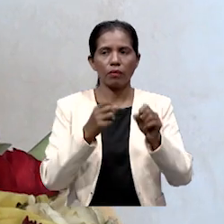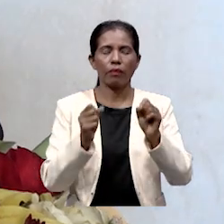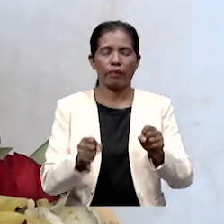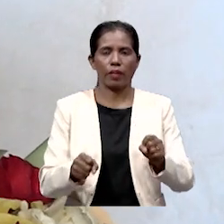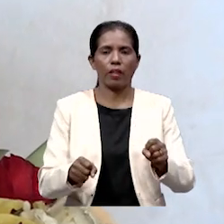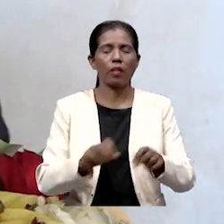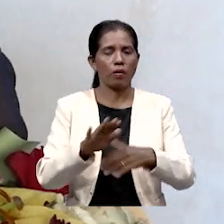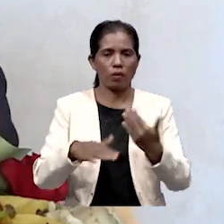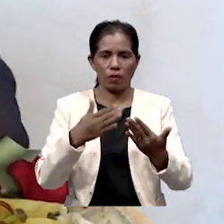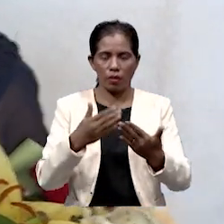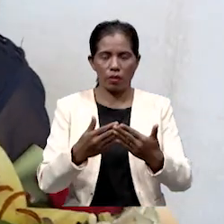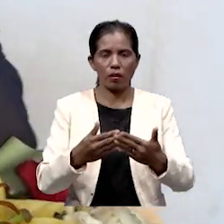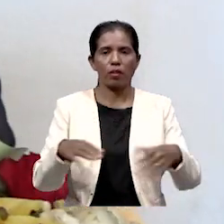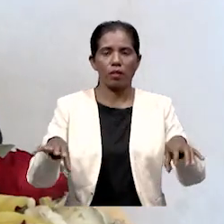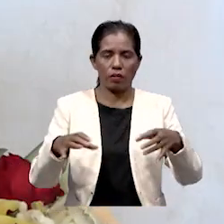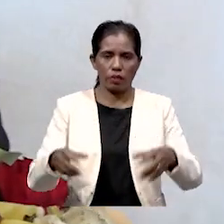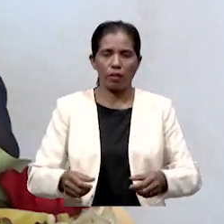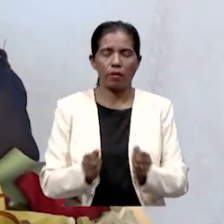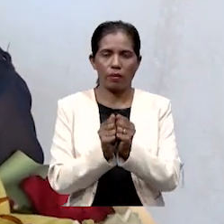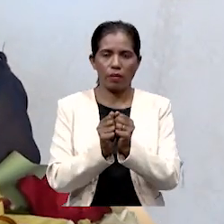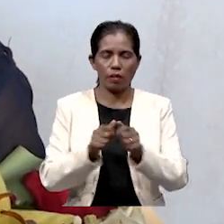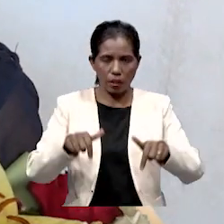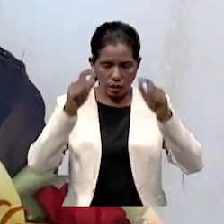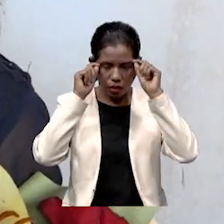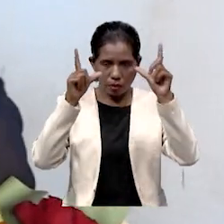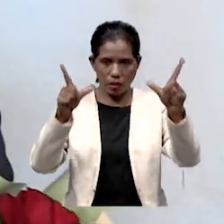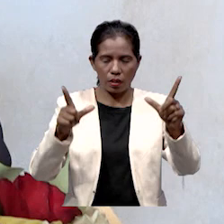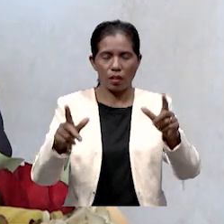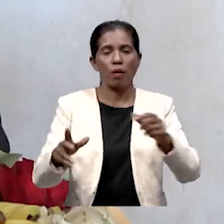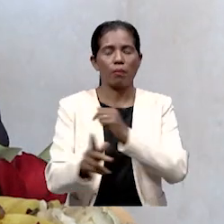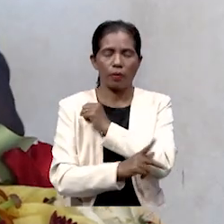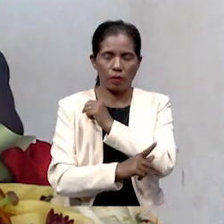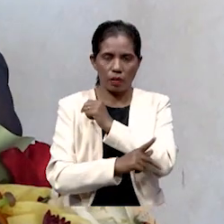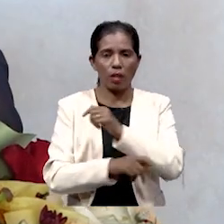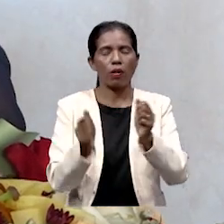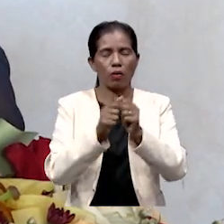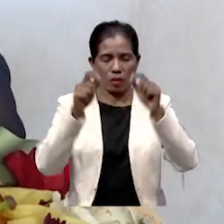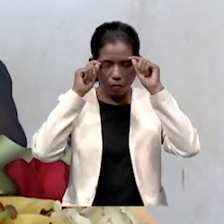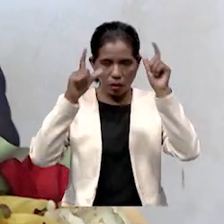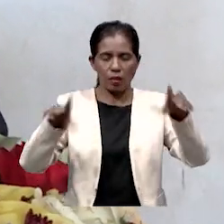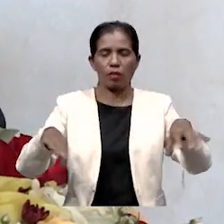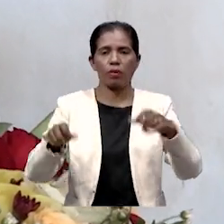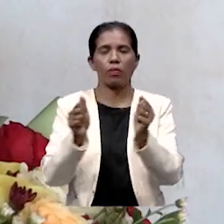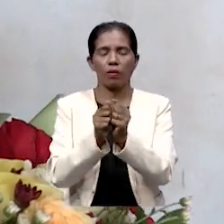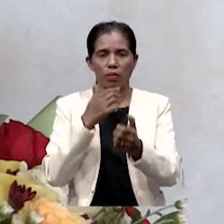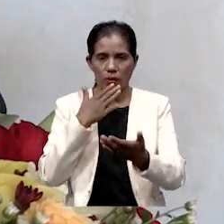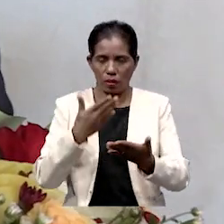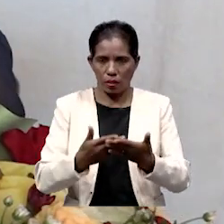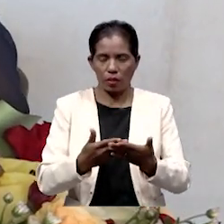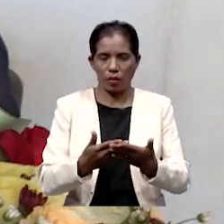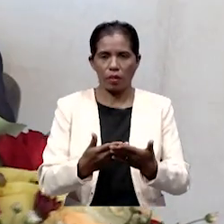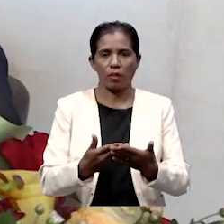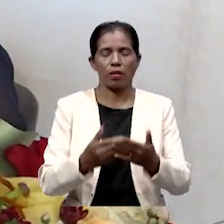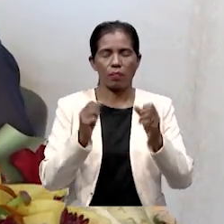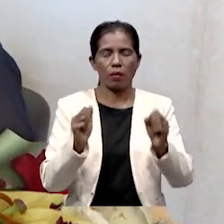questões que nos prendem a Timor-Leste, Portugal e Timor-Leste, as questões bilaterais, designadamente a questão da